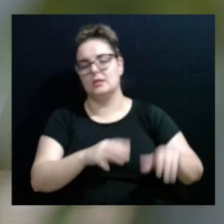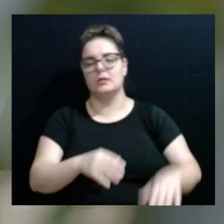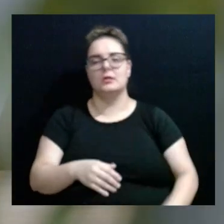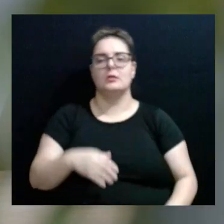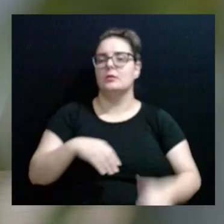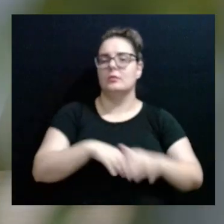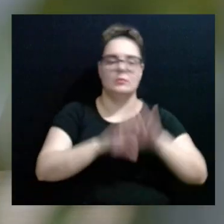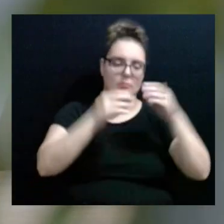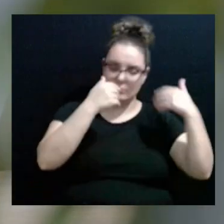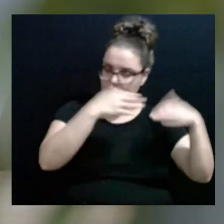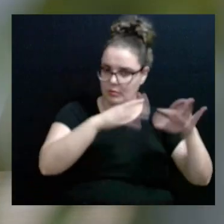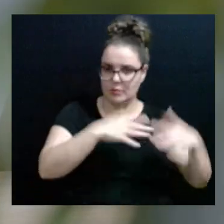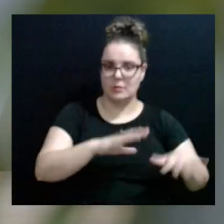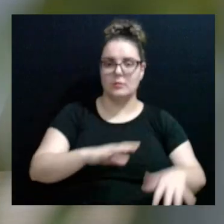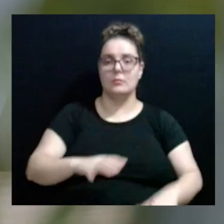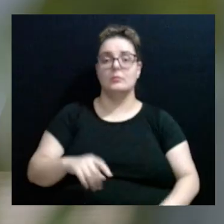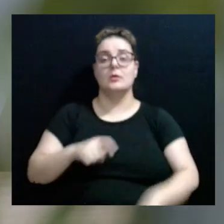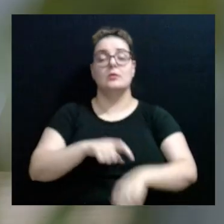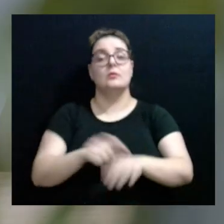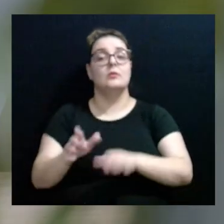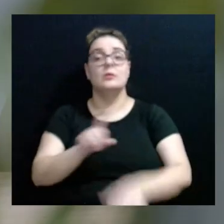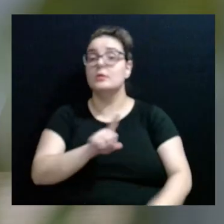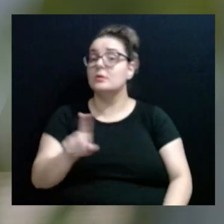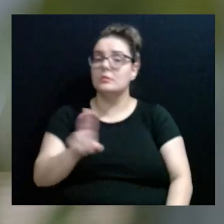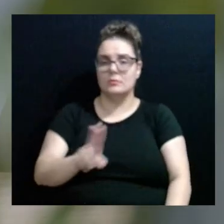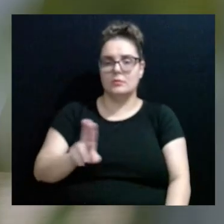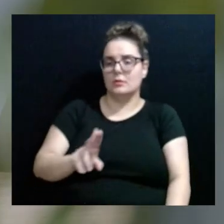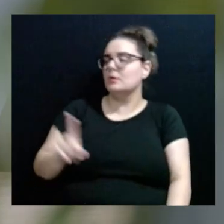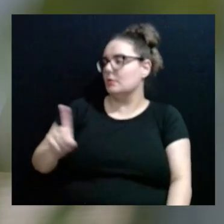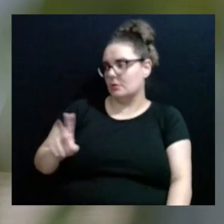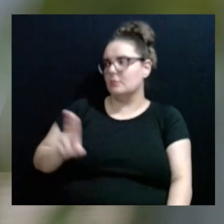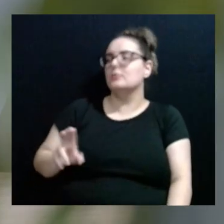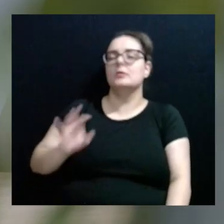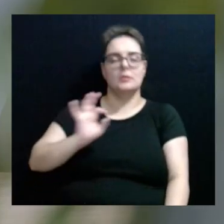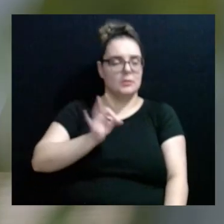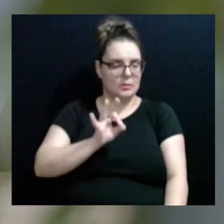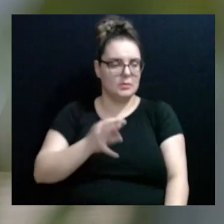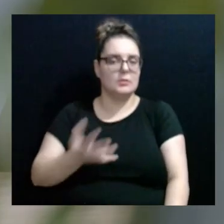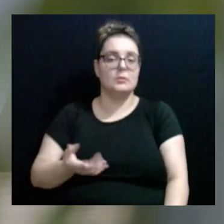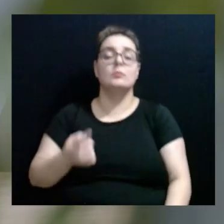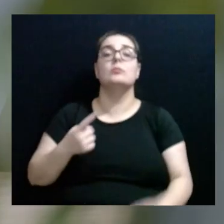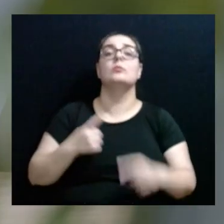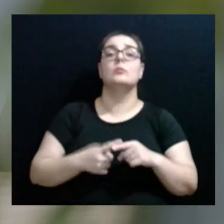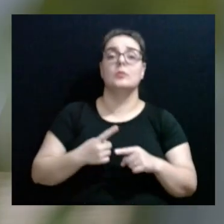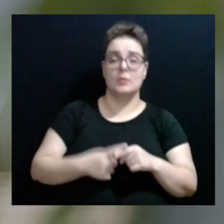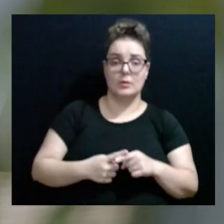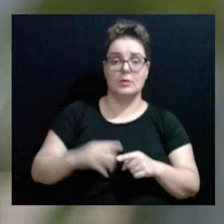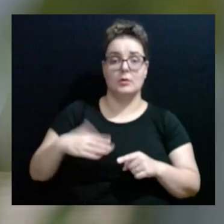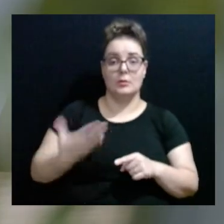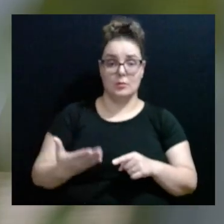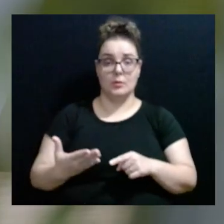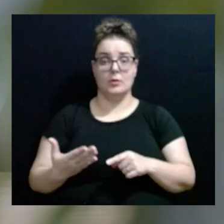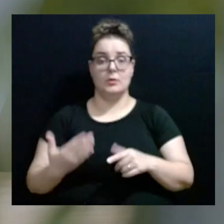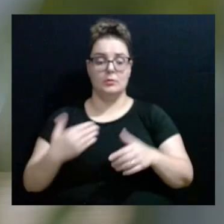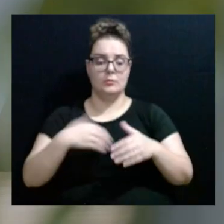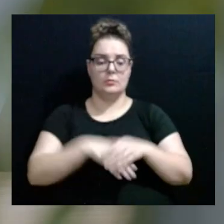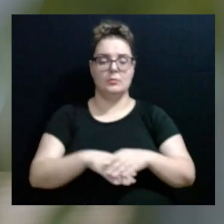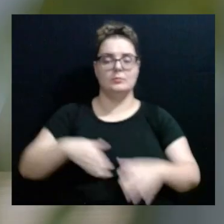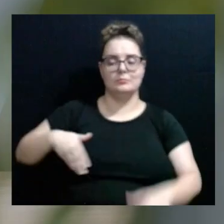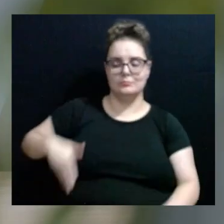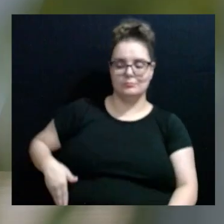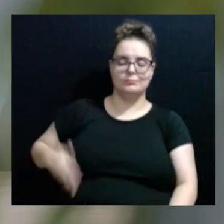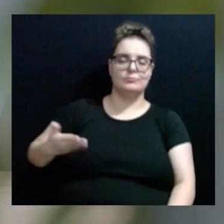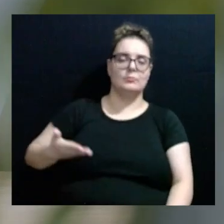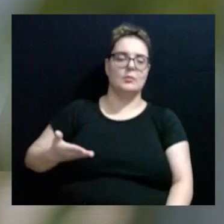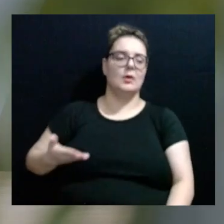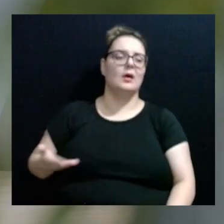guarda-roupa guardado, põe na geladeira, aí você pode, mas fique um tempo sem usar, né? Por quê? Porque quando ele está na sua